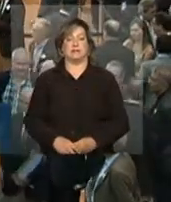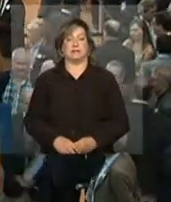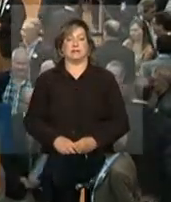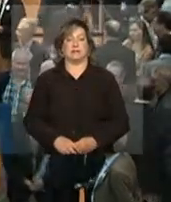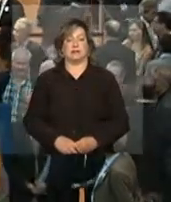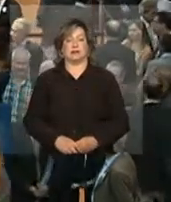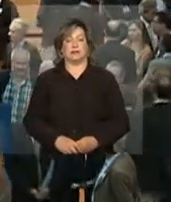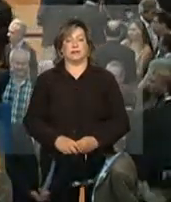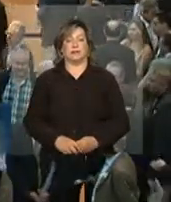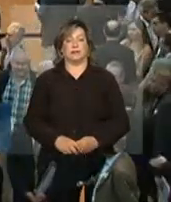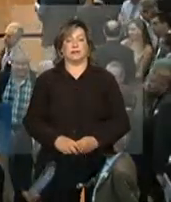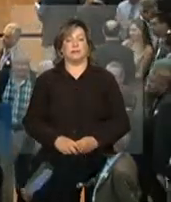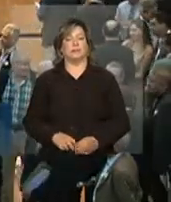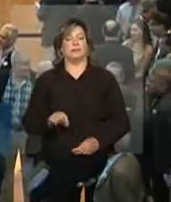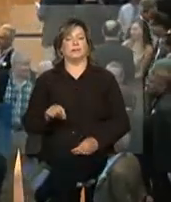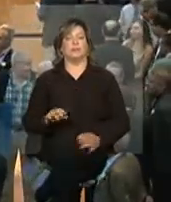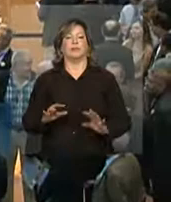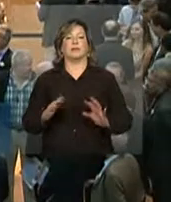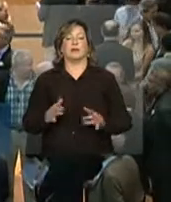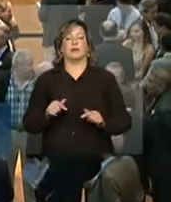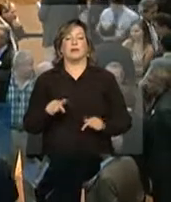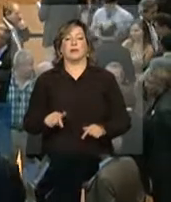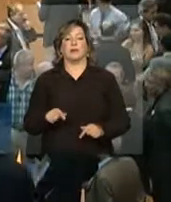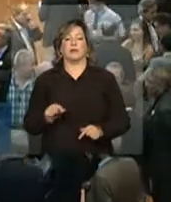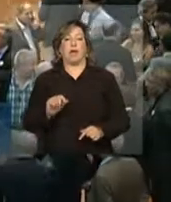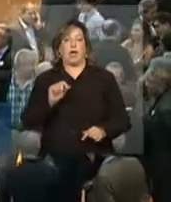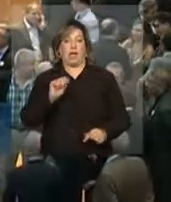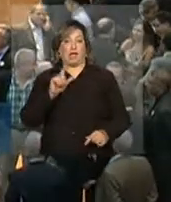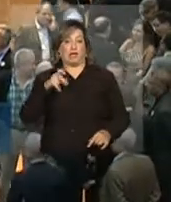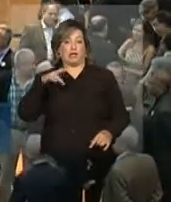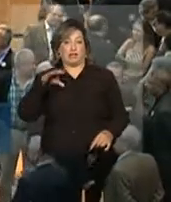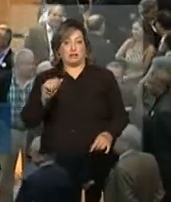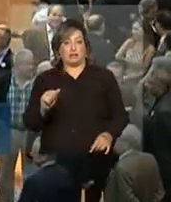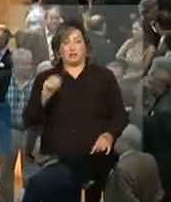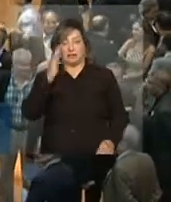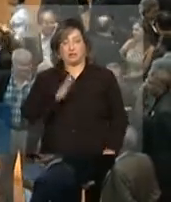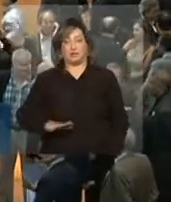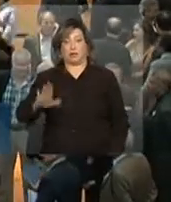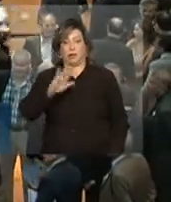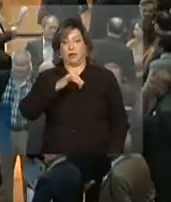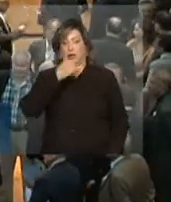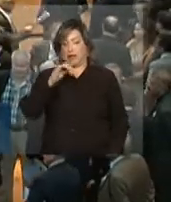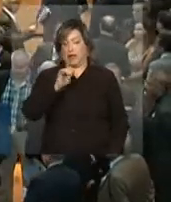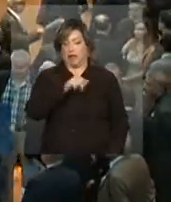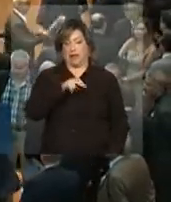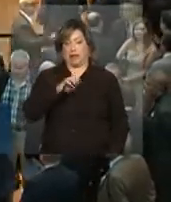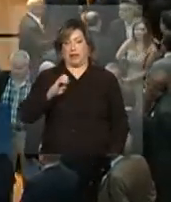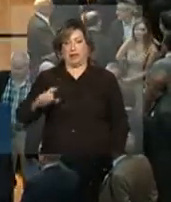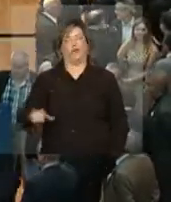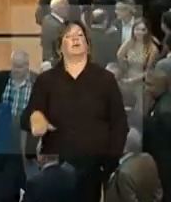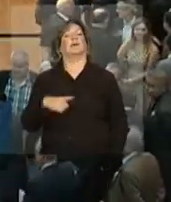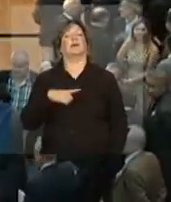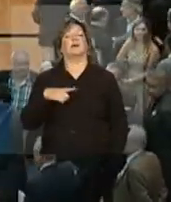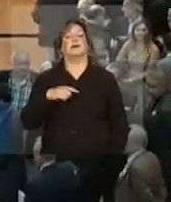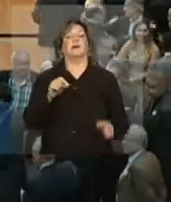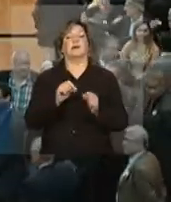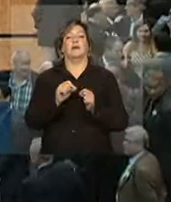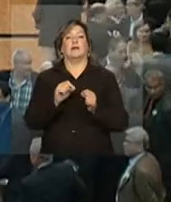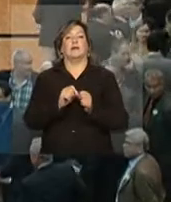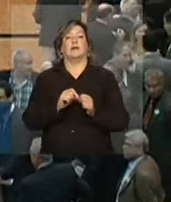meses a estimativa da Agência Nacional de Energia elétrica é que serão investidos